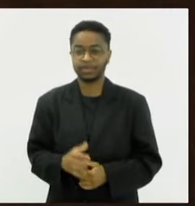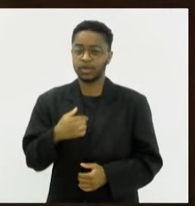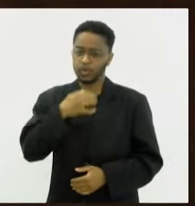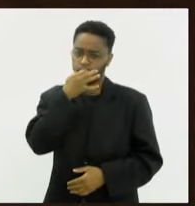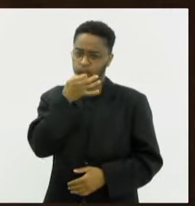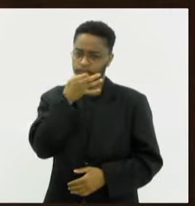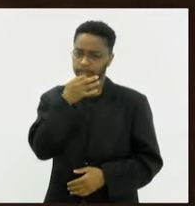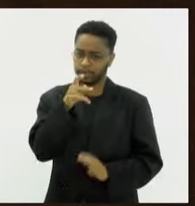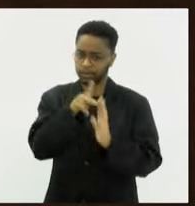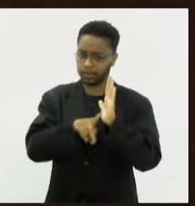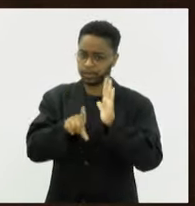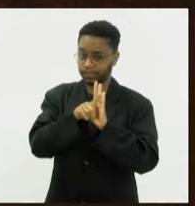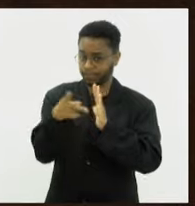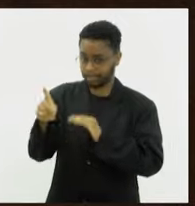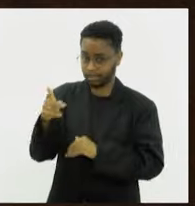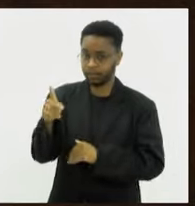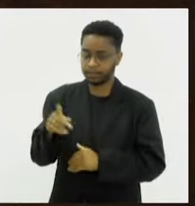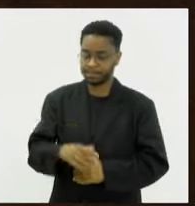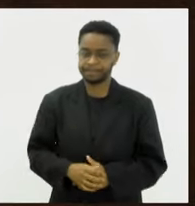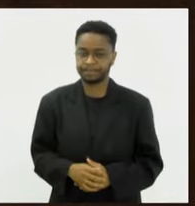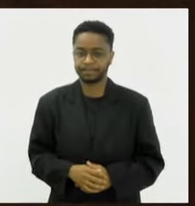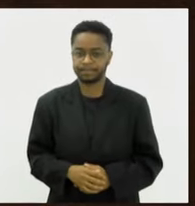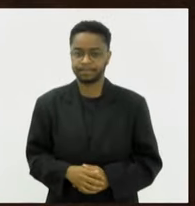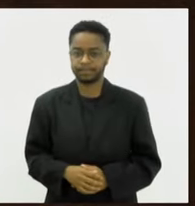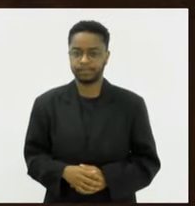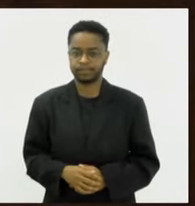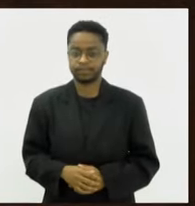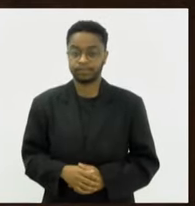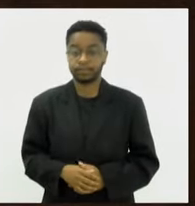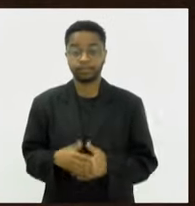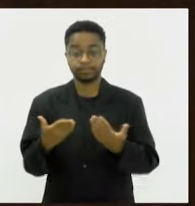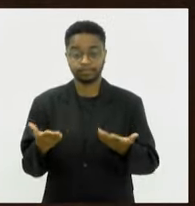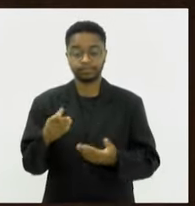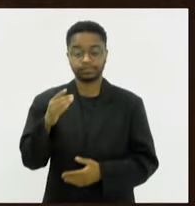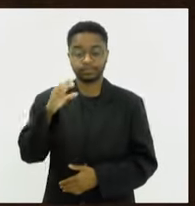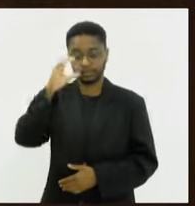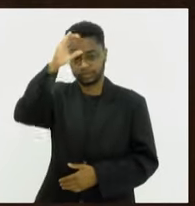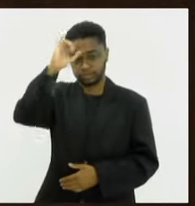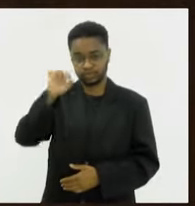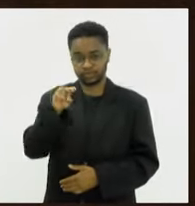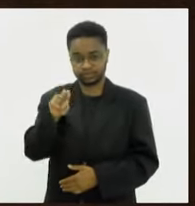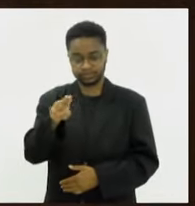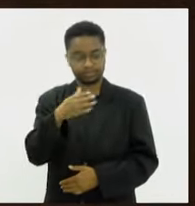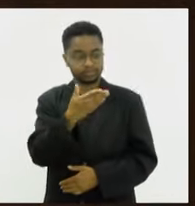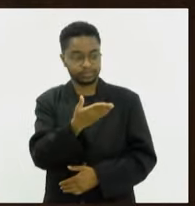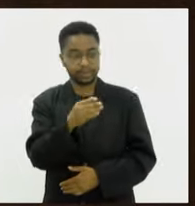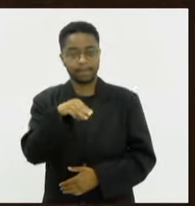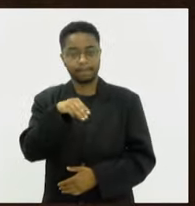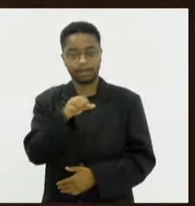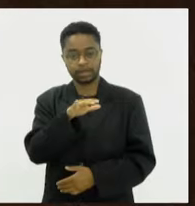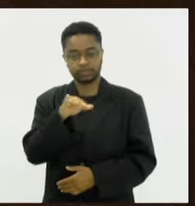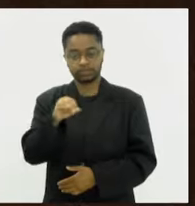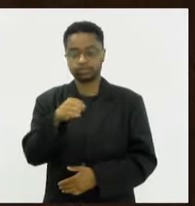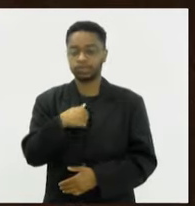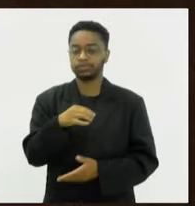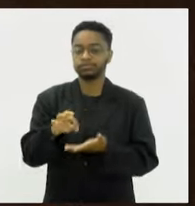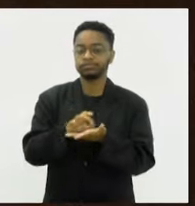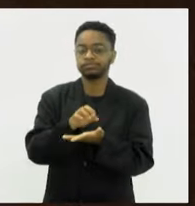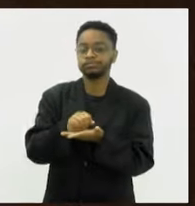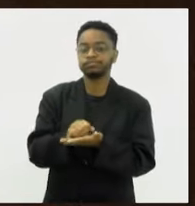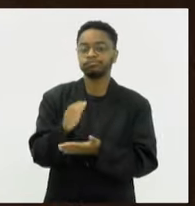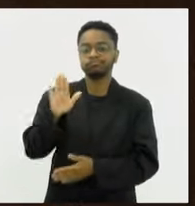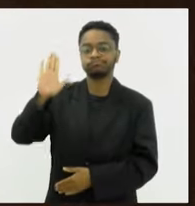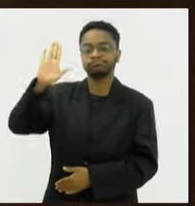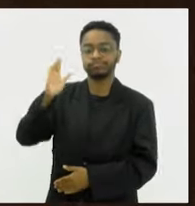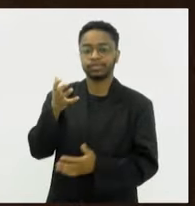um projeto seu, projeto seu. Deputado Tia Ju, Márcio Canella, eu me inscrevi para falar porque o